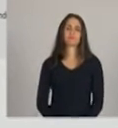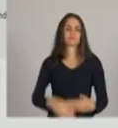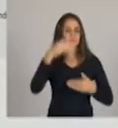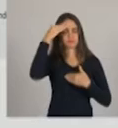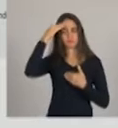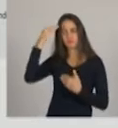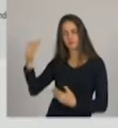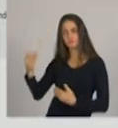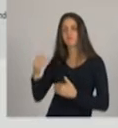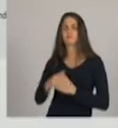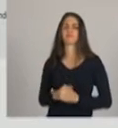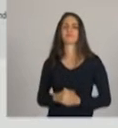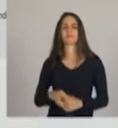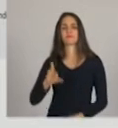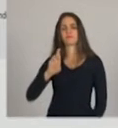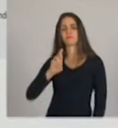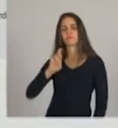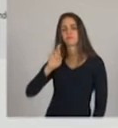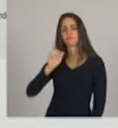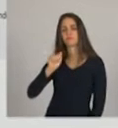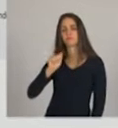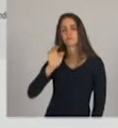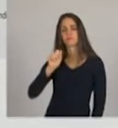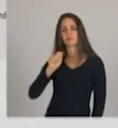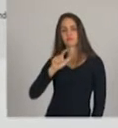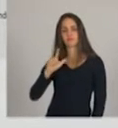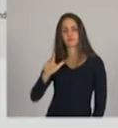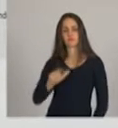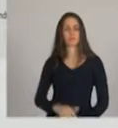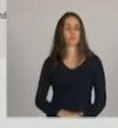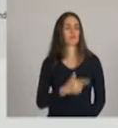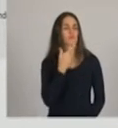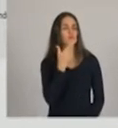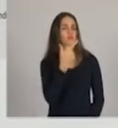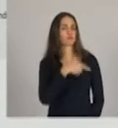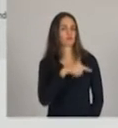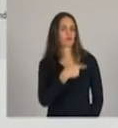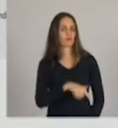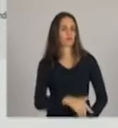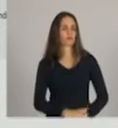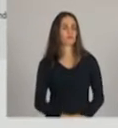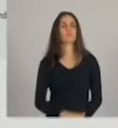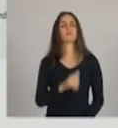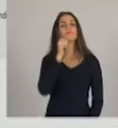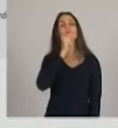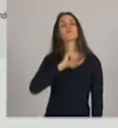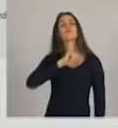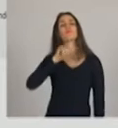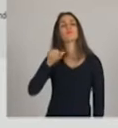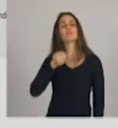Obrigado, deputado Rafael. Vou repetir aqui, porque eu estou vendo. Deputada Janete, como vota?